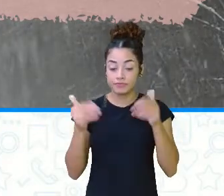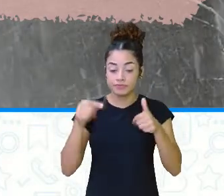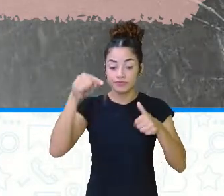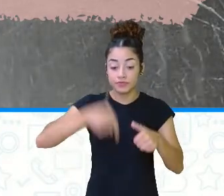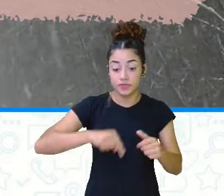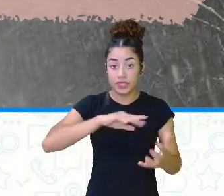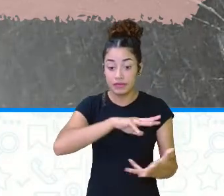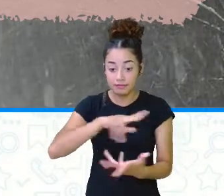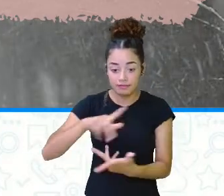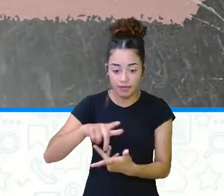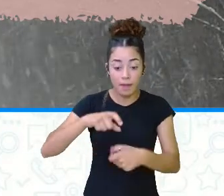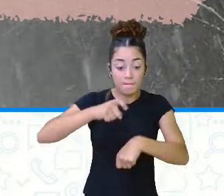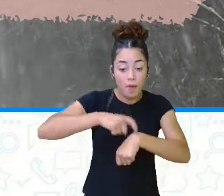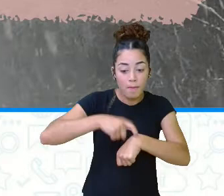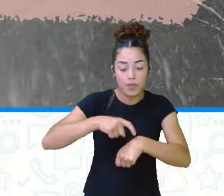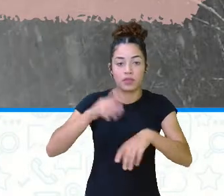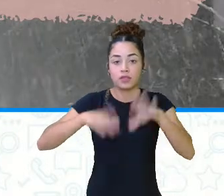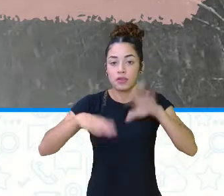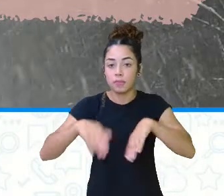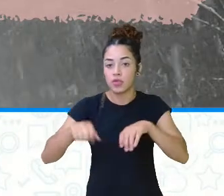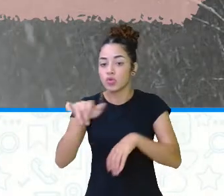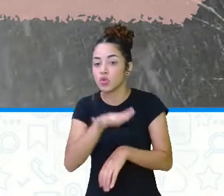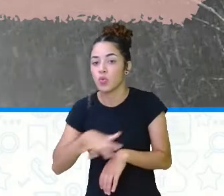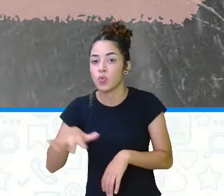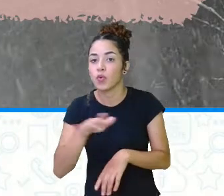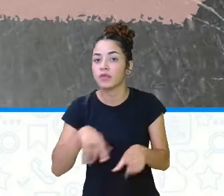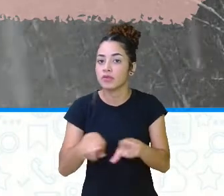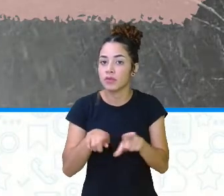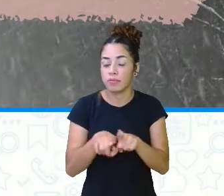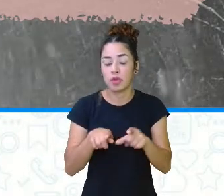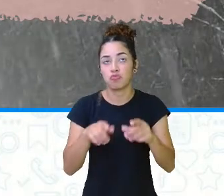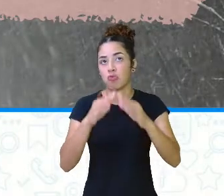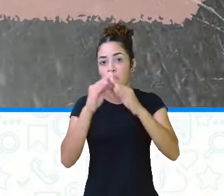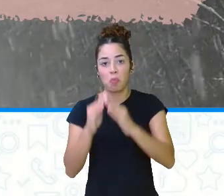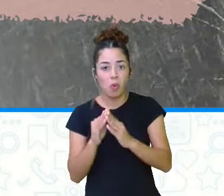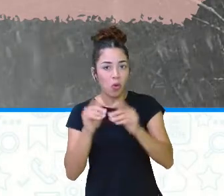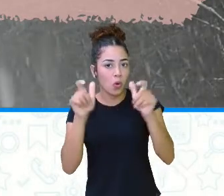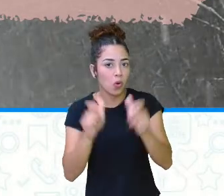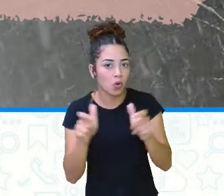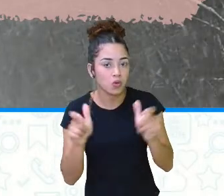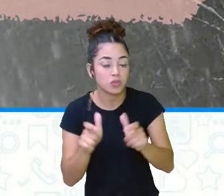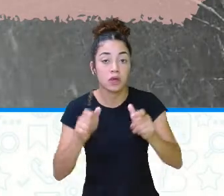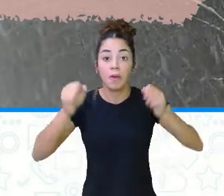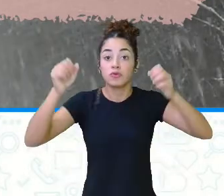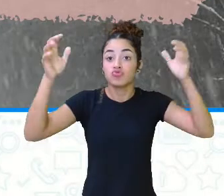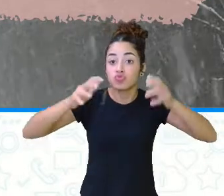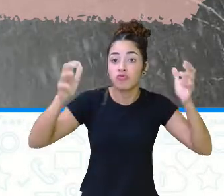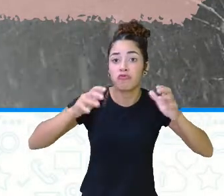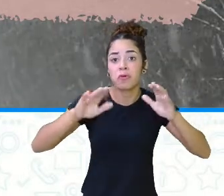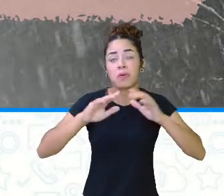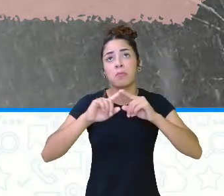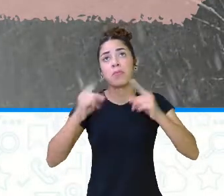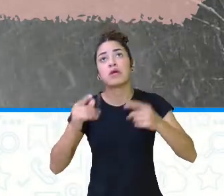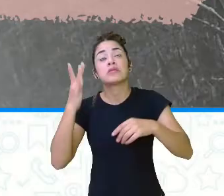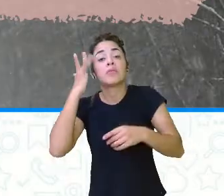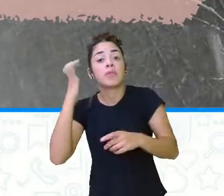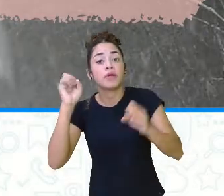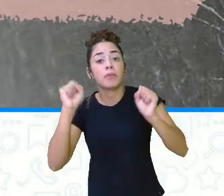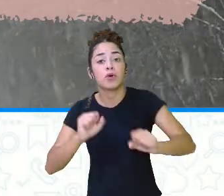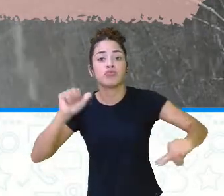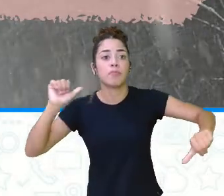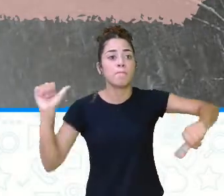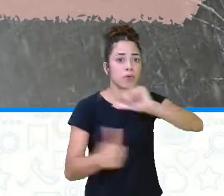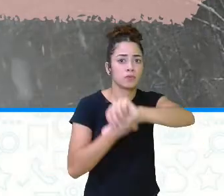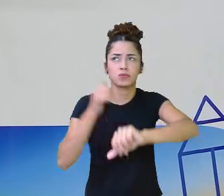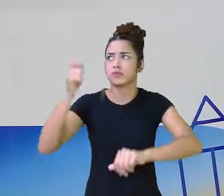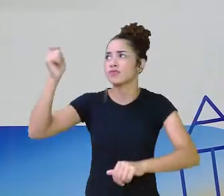determinado tempo ou lugar, tá certo? Onde você mora pode estar chovendo, mas amanhã pode estar ensolarado.